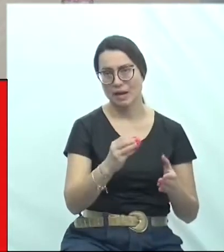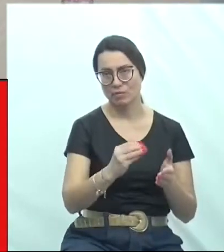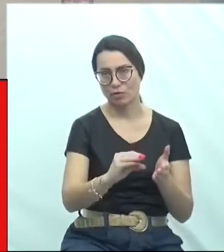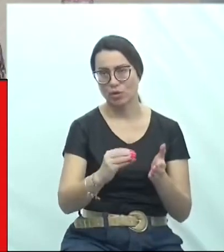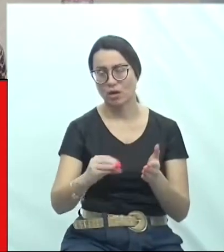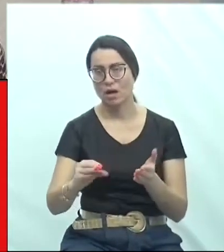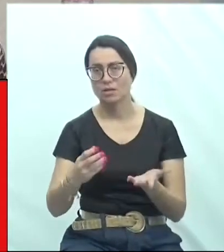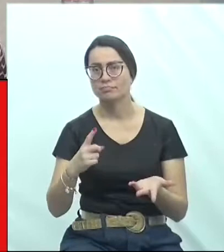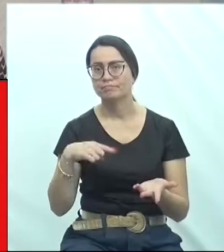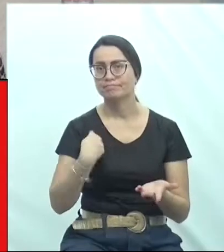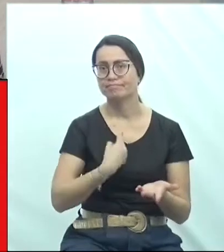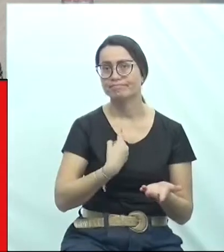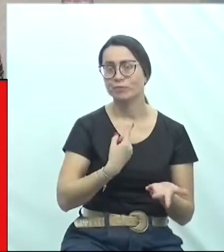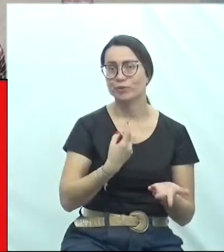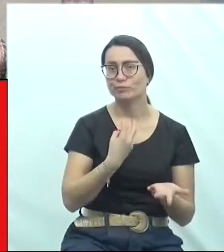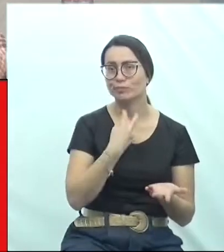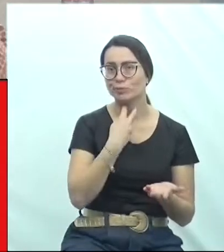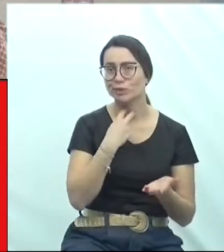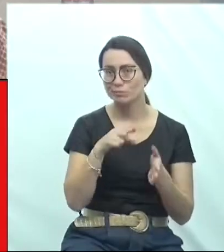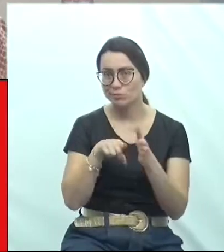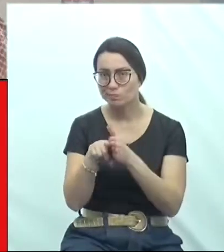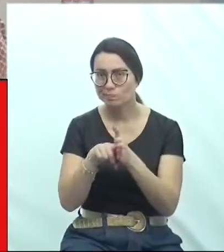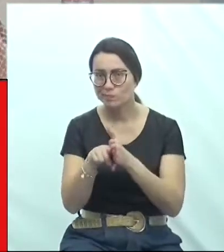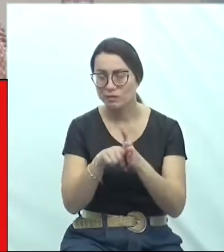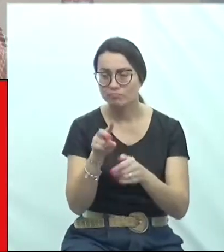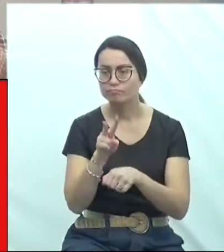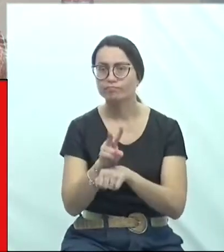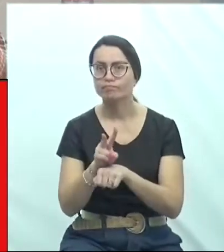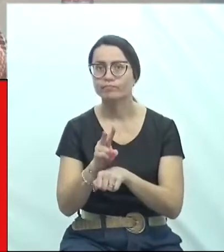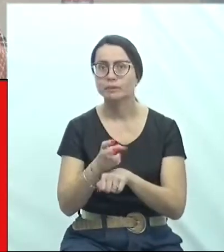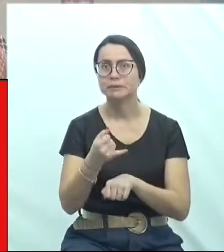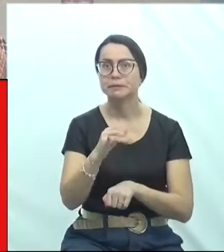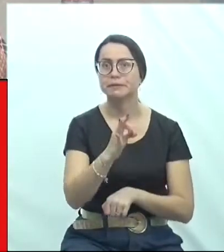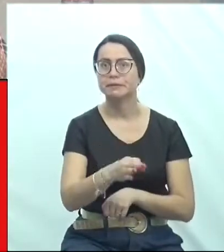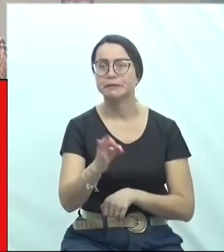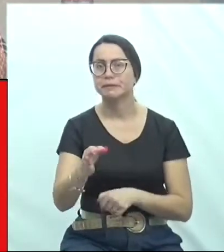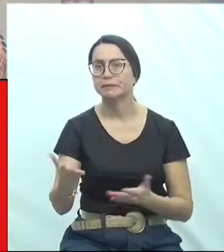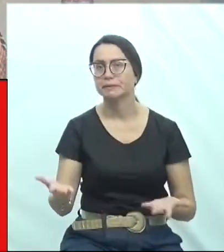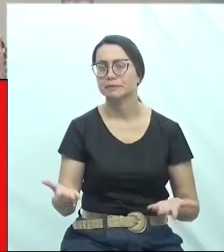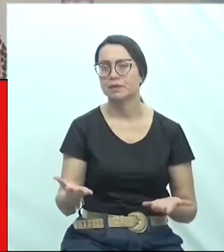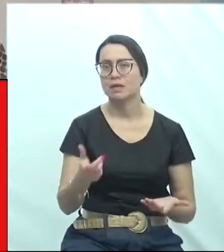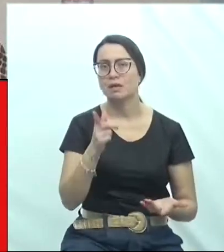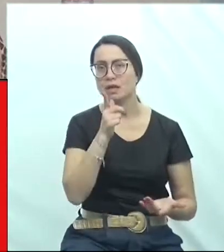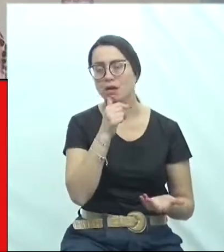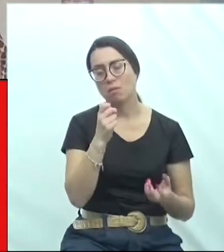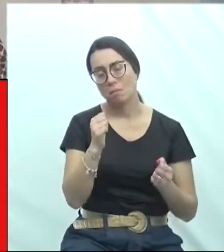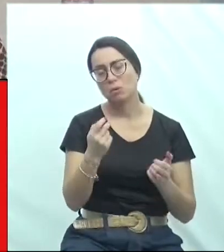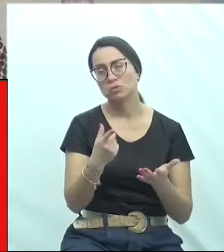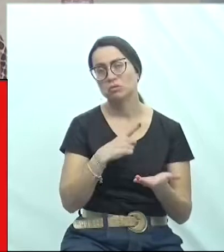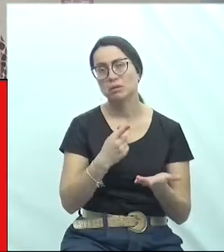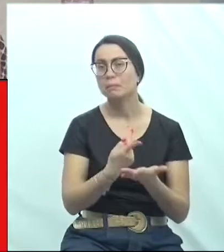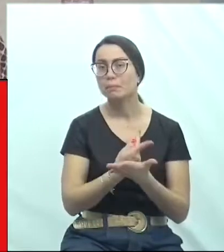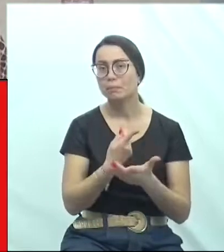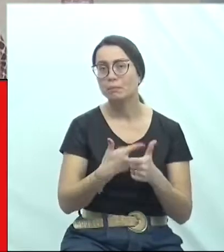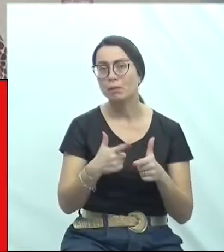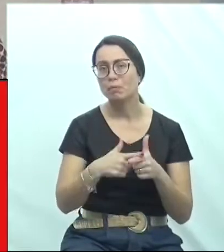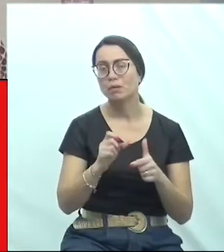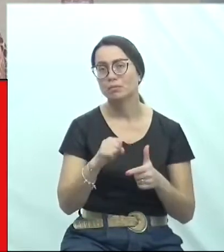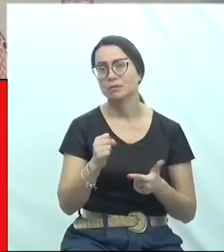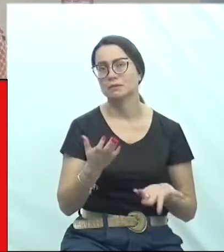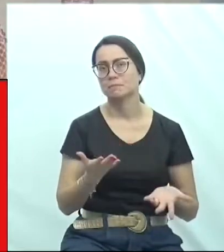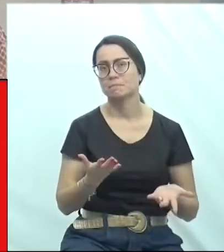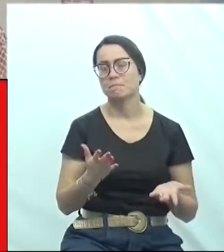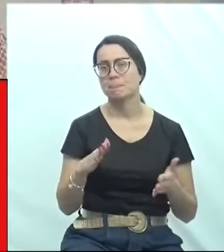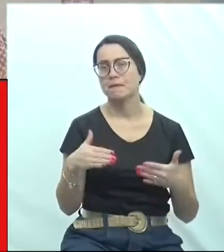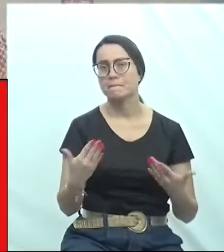área técnica. Gostaria também de falar que essa lei foi aprovada, mas havia um parecer